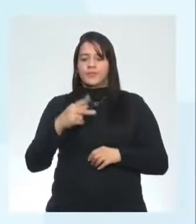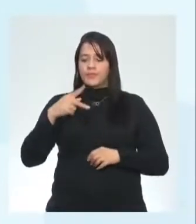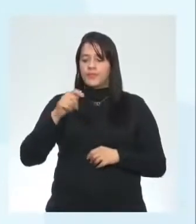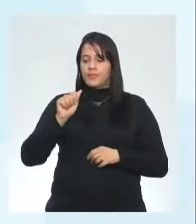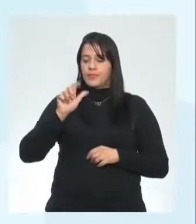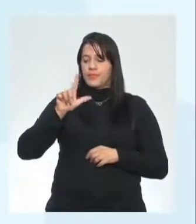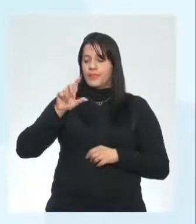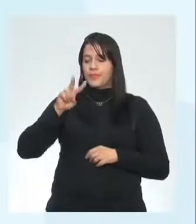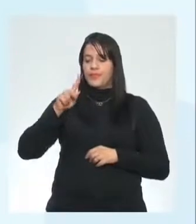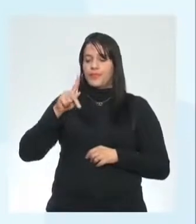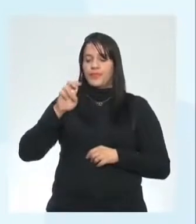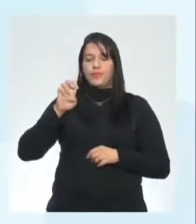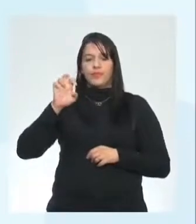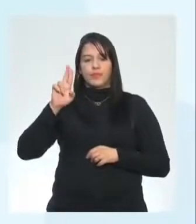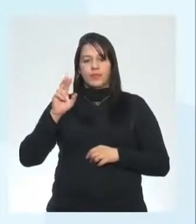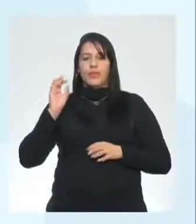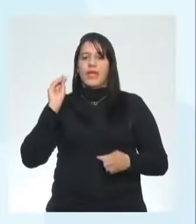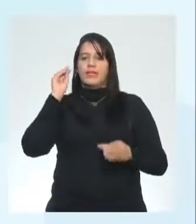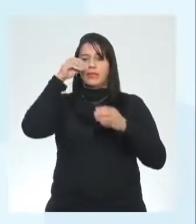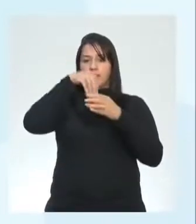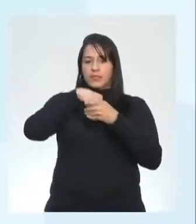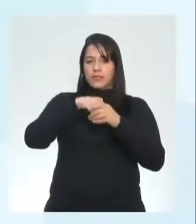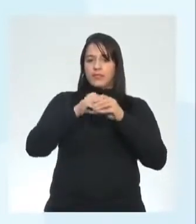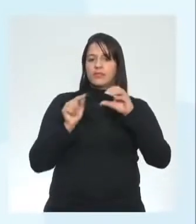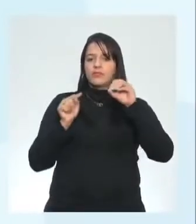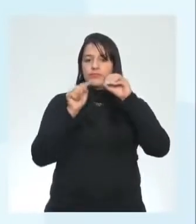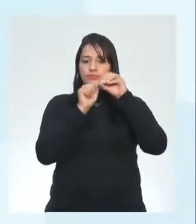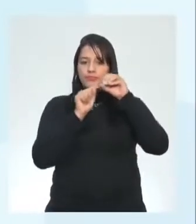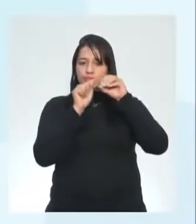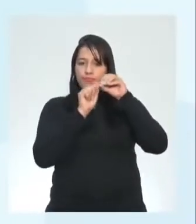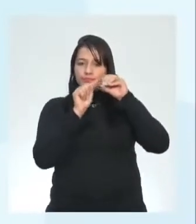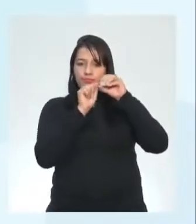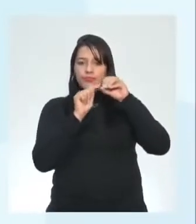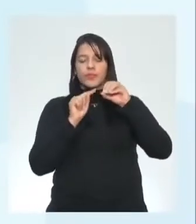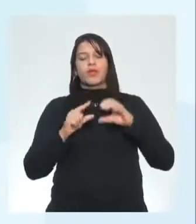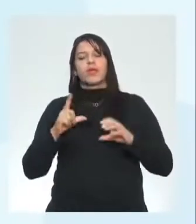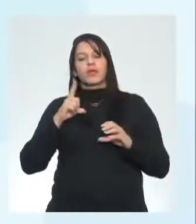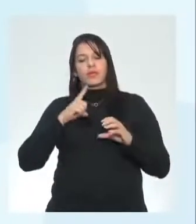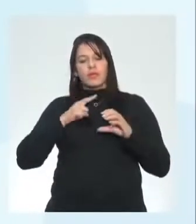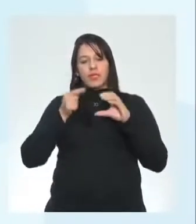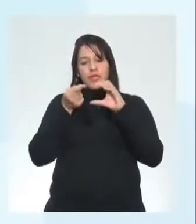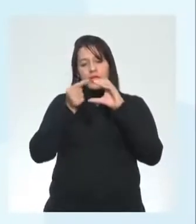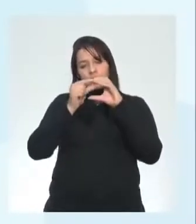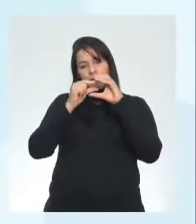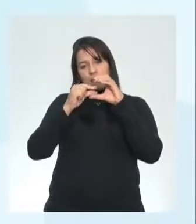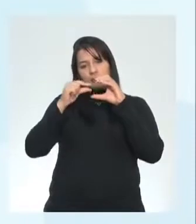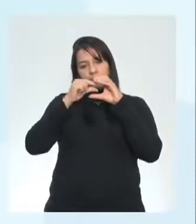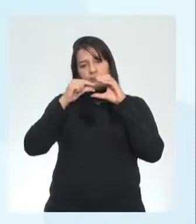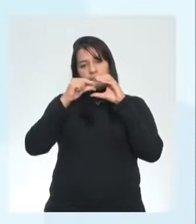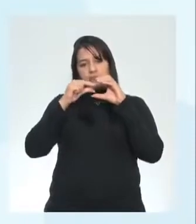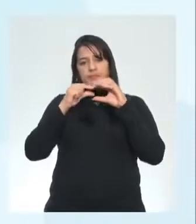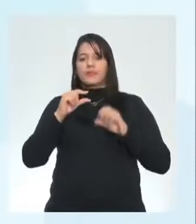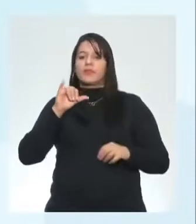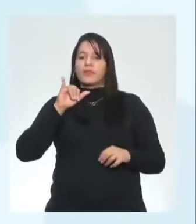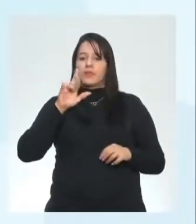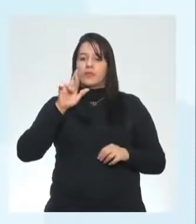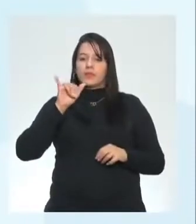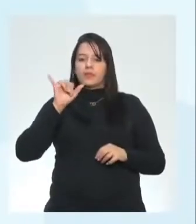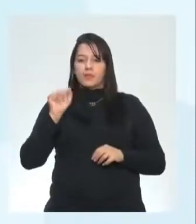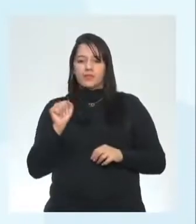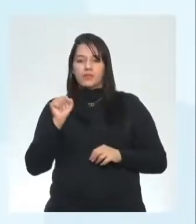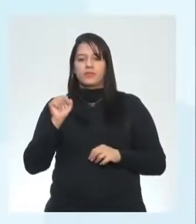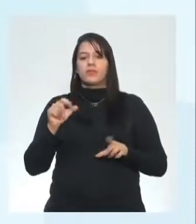do nosso olho, a gente tem a íris, né, que muitos professores aí realmente citaram essa questão da íris. E na íris, a gente tem lá